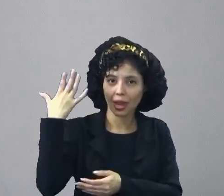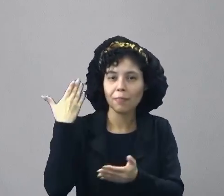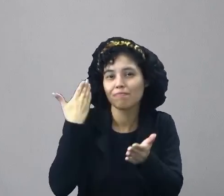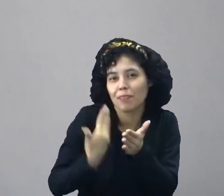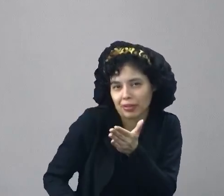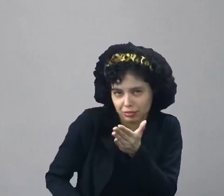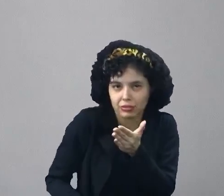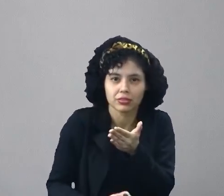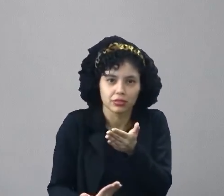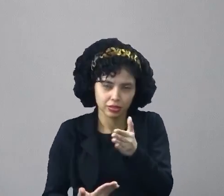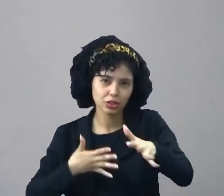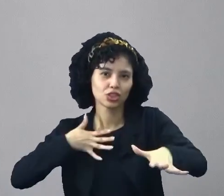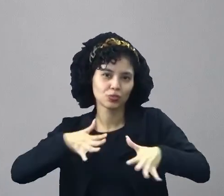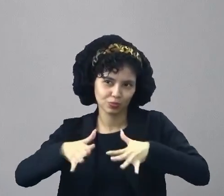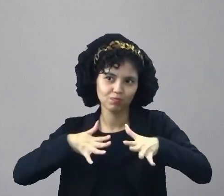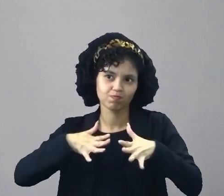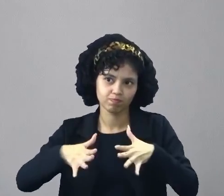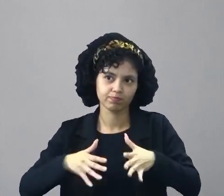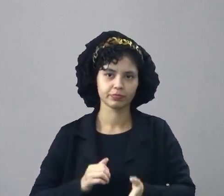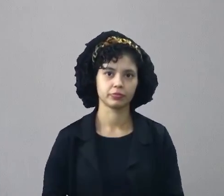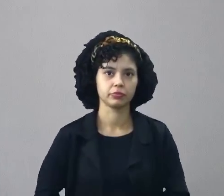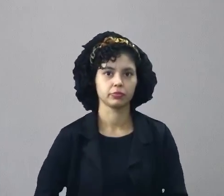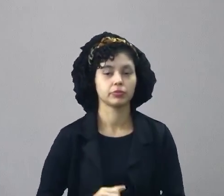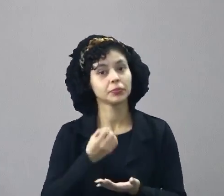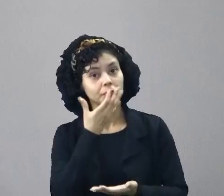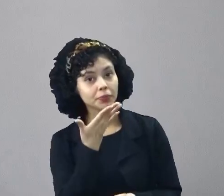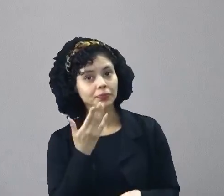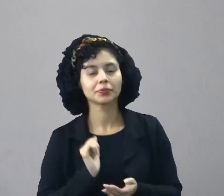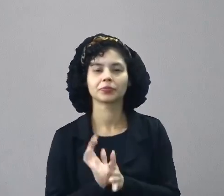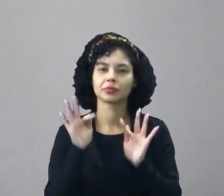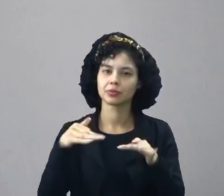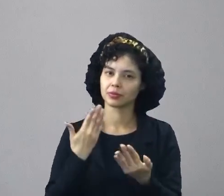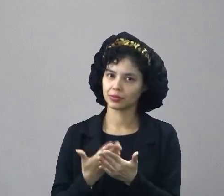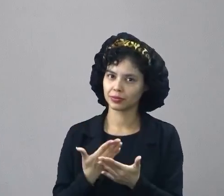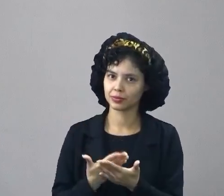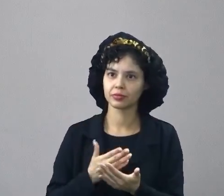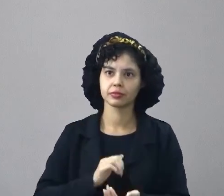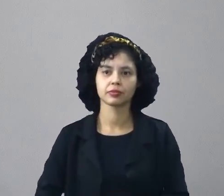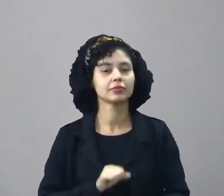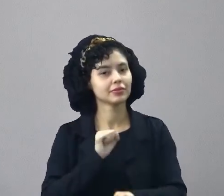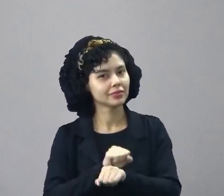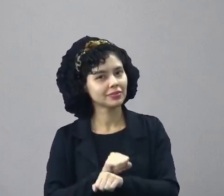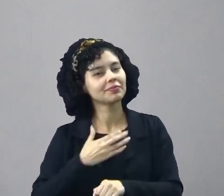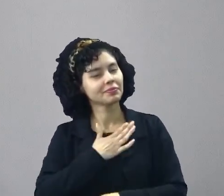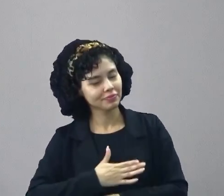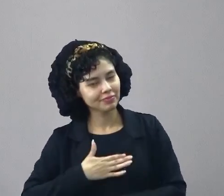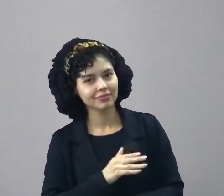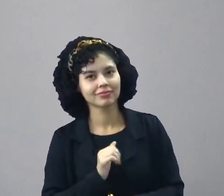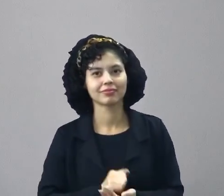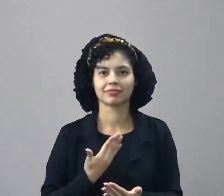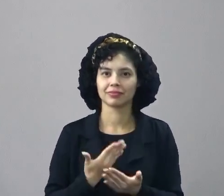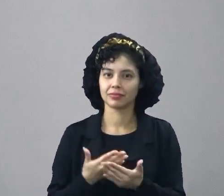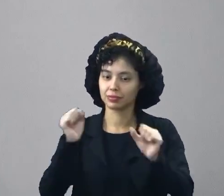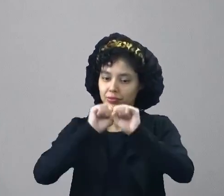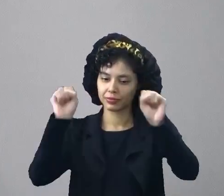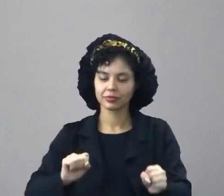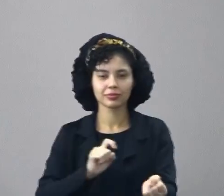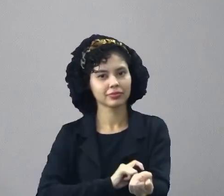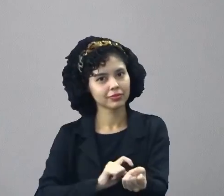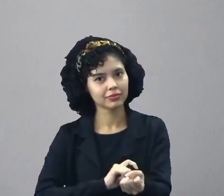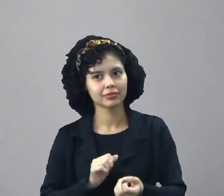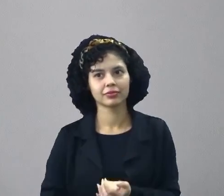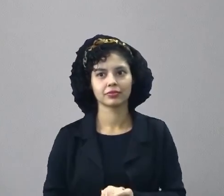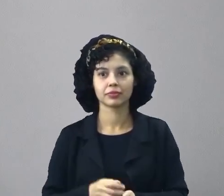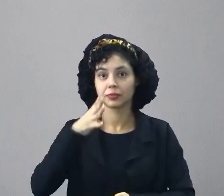perde a capacidade de se movimentar. Bom, então nós chegamos ao final da nossa aula. Espero que vocês tenham gostado dessa aula do sistema nervoso